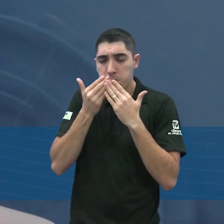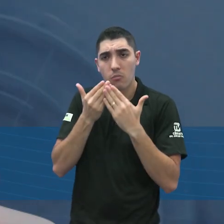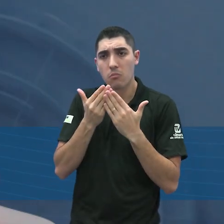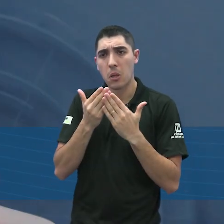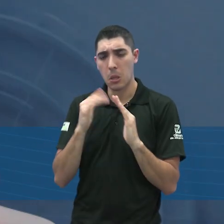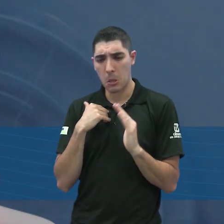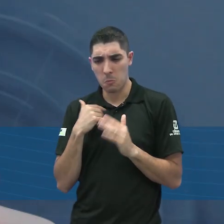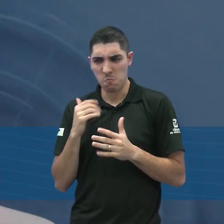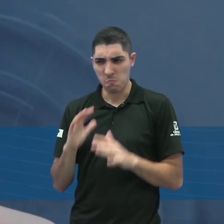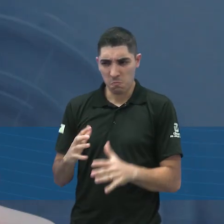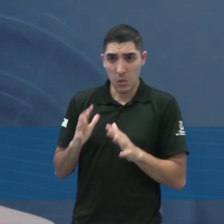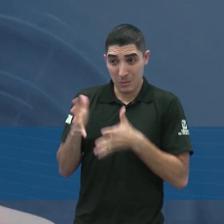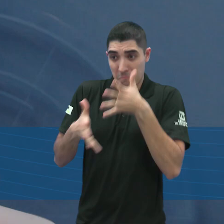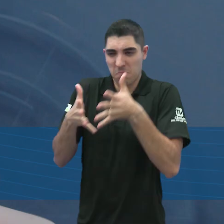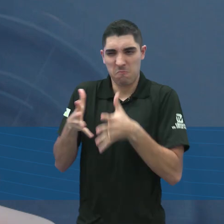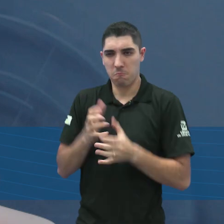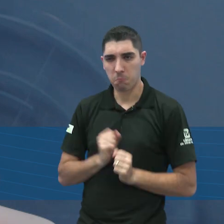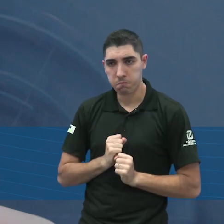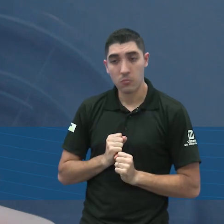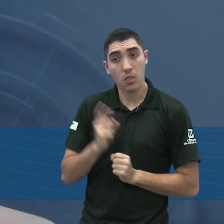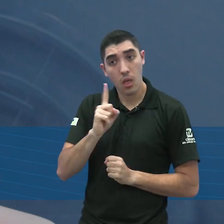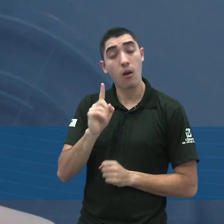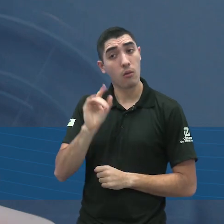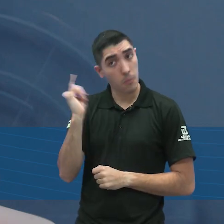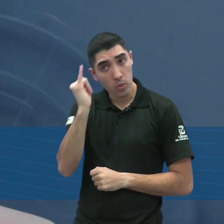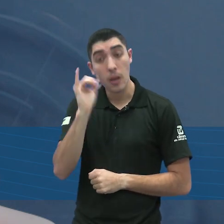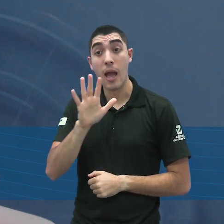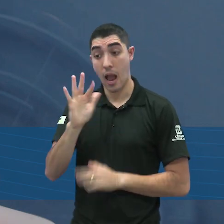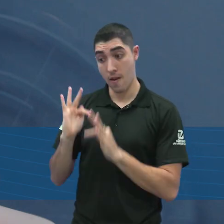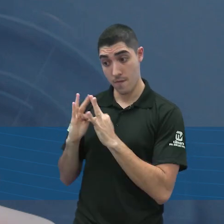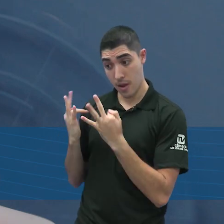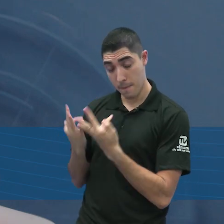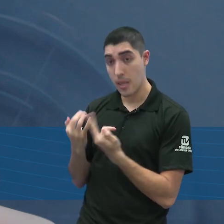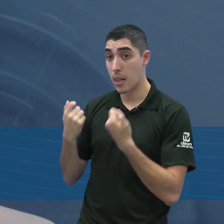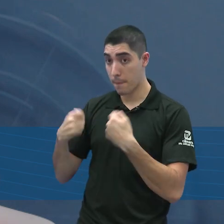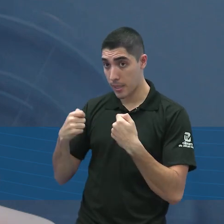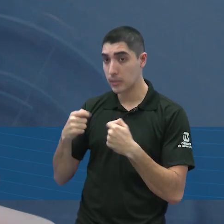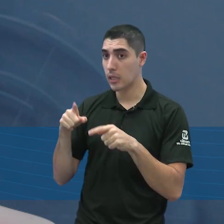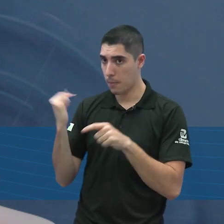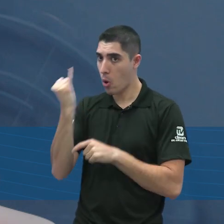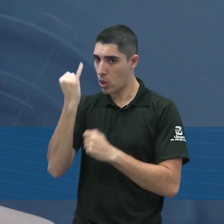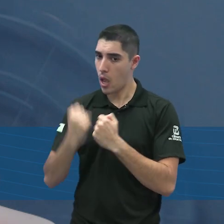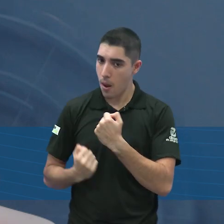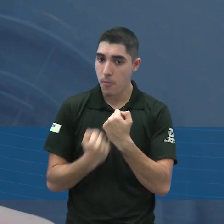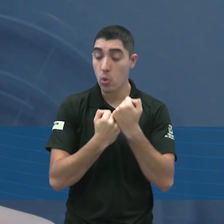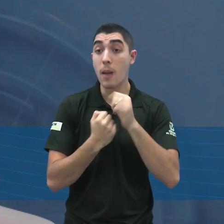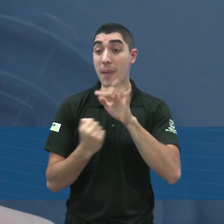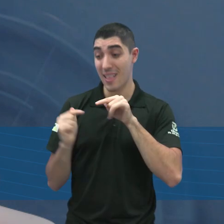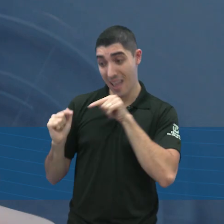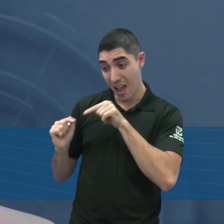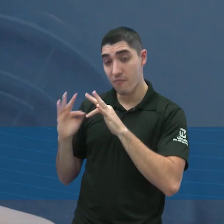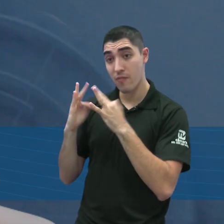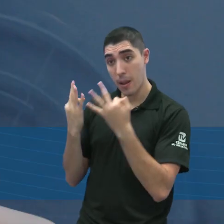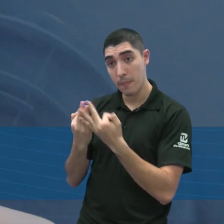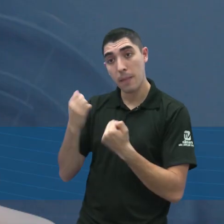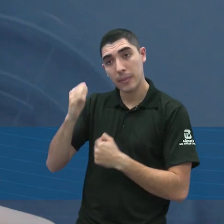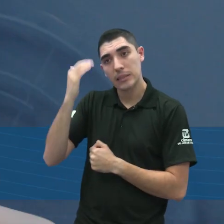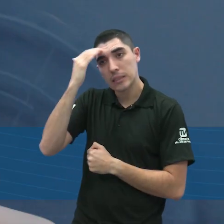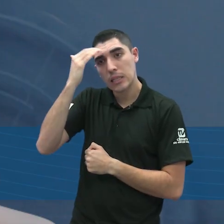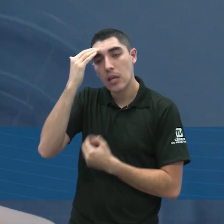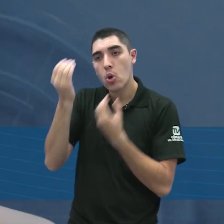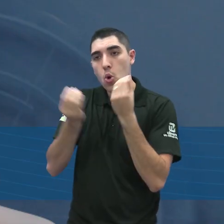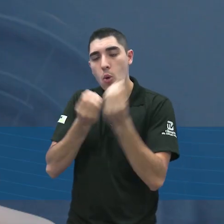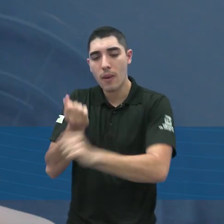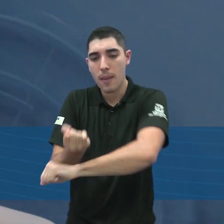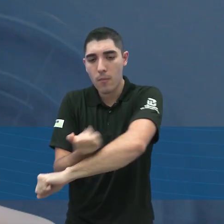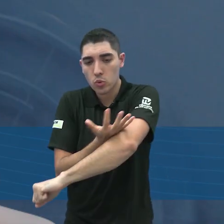A família, ela tem um papel muito importante, mas a família, ela precisa também saber trabalhar com as